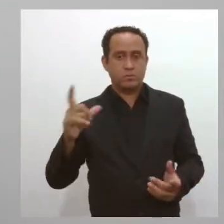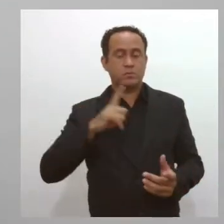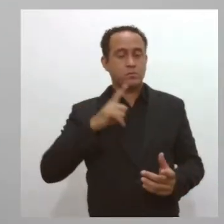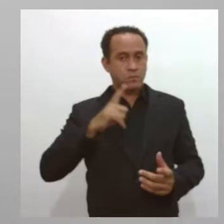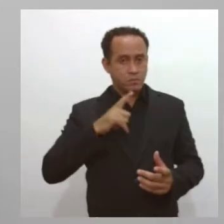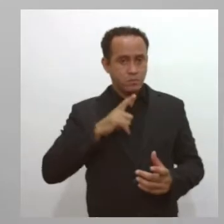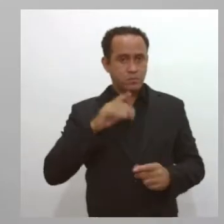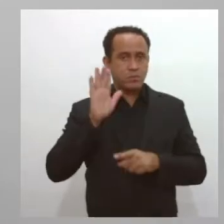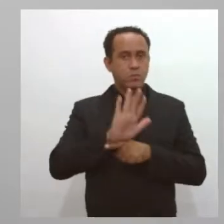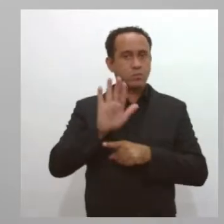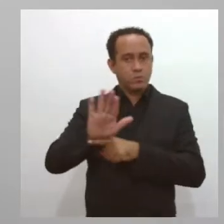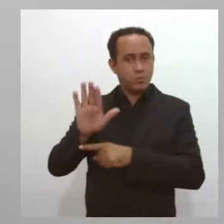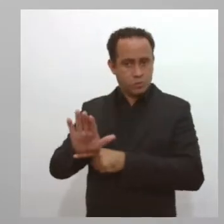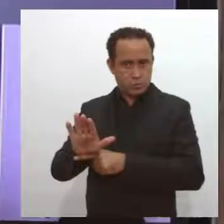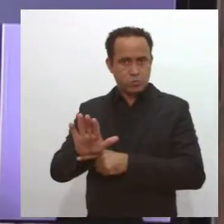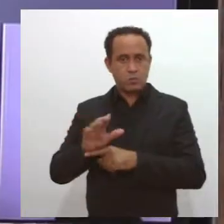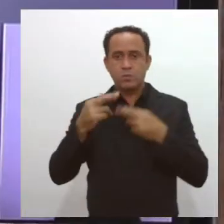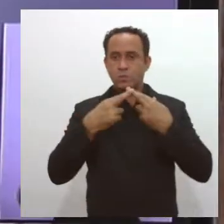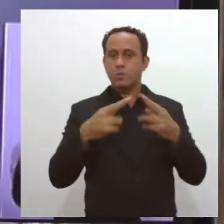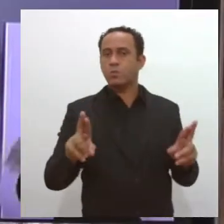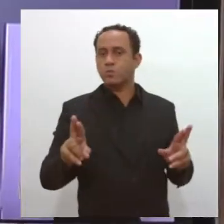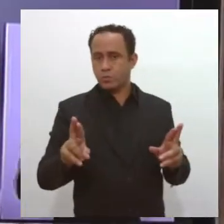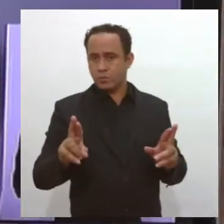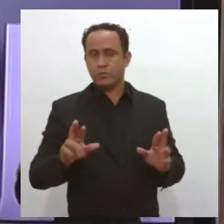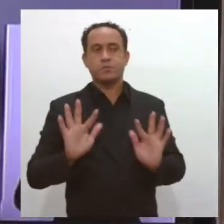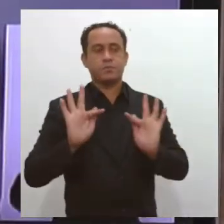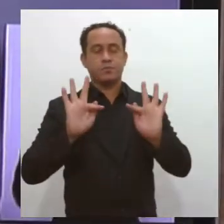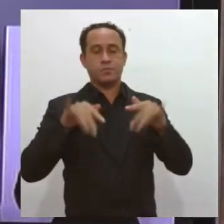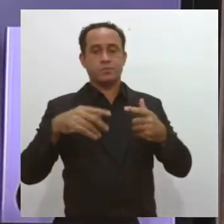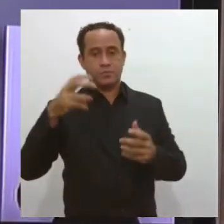sejam encaminhadas e solucionadas. Por fim, na